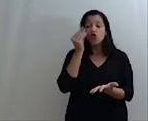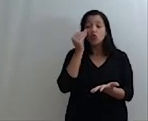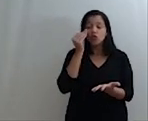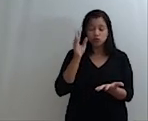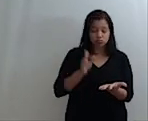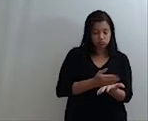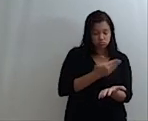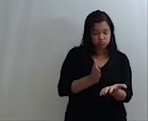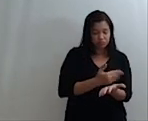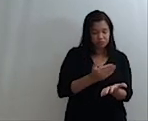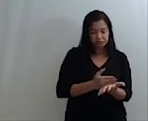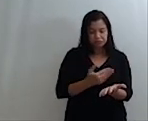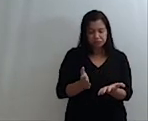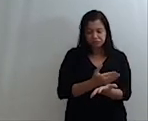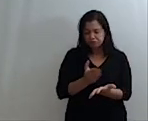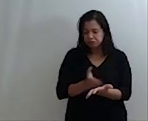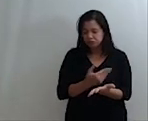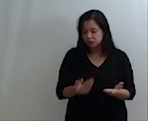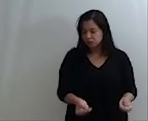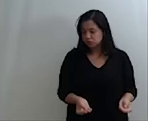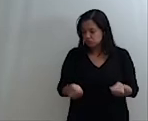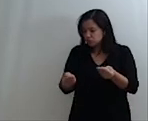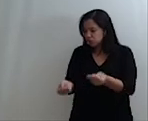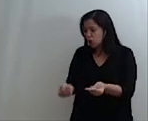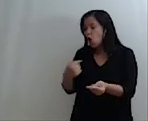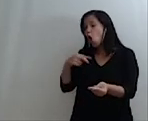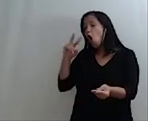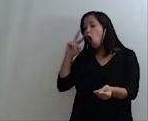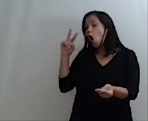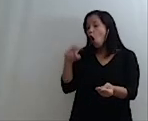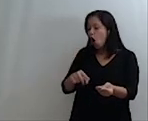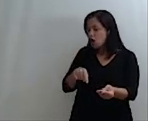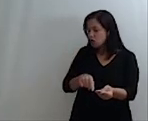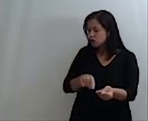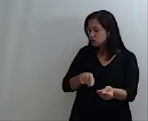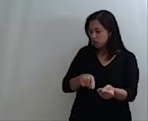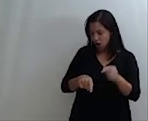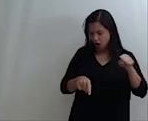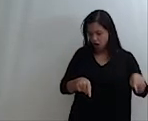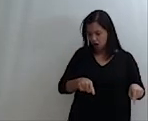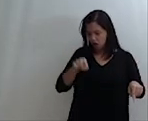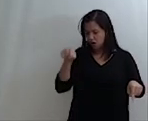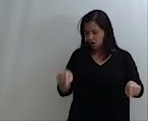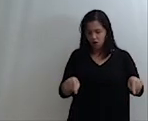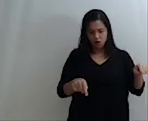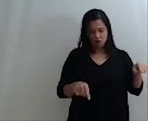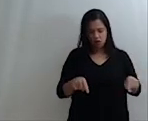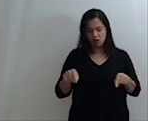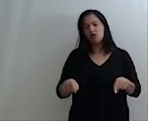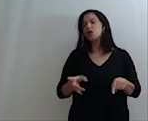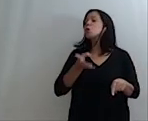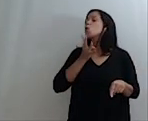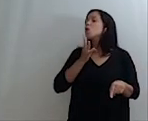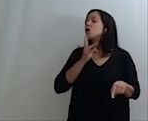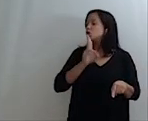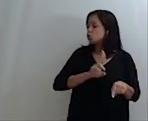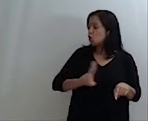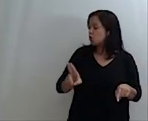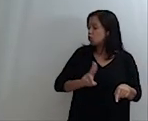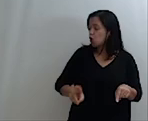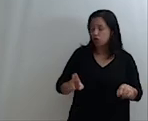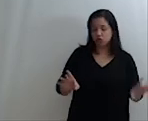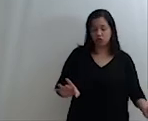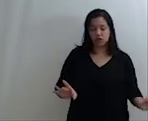consultou os registros de crimes de roubo na região e pensou o nome do primeiro